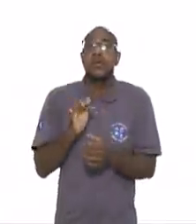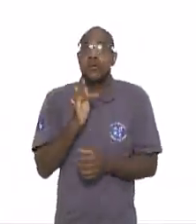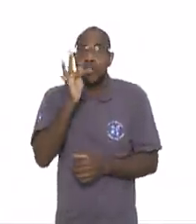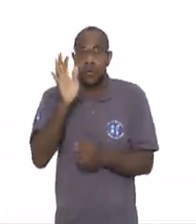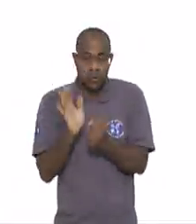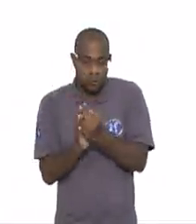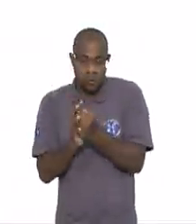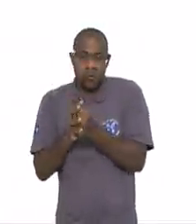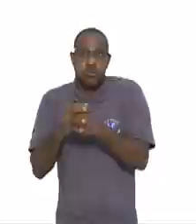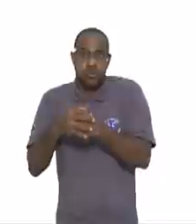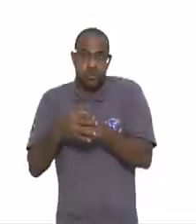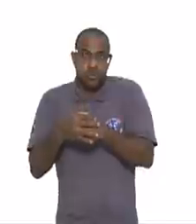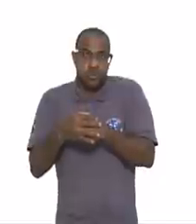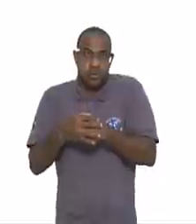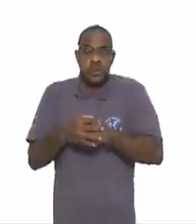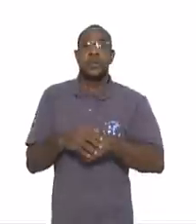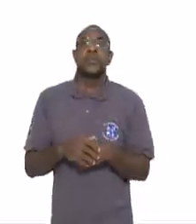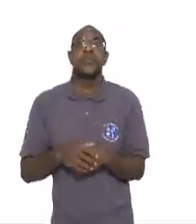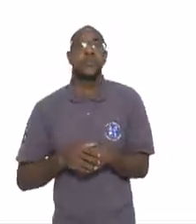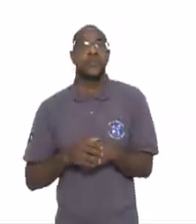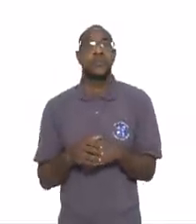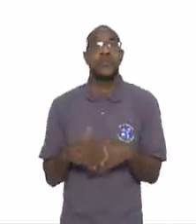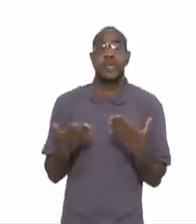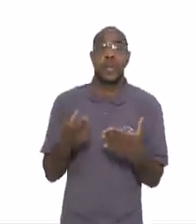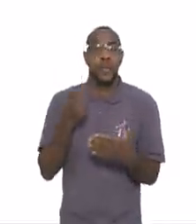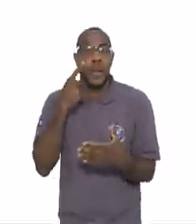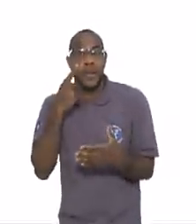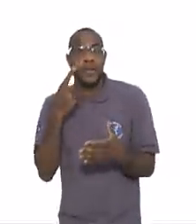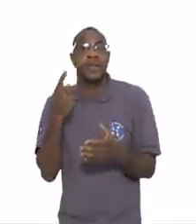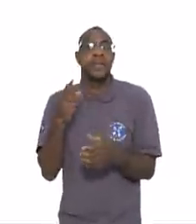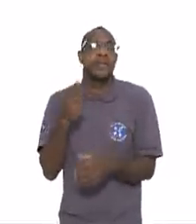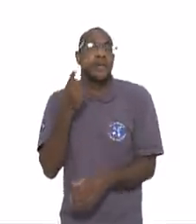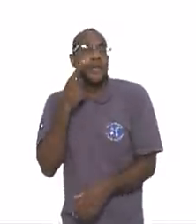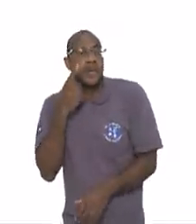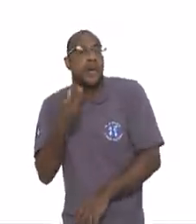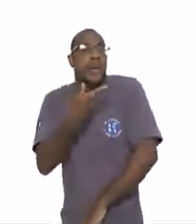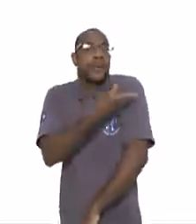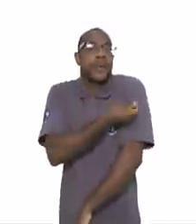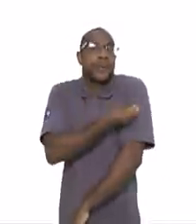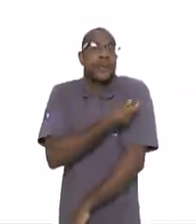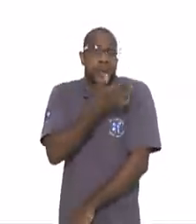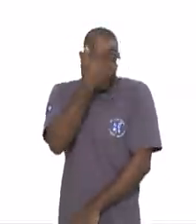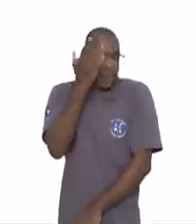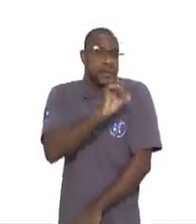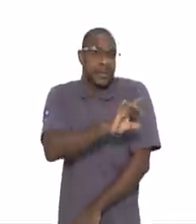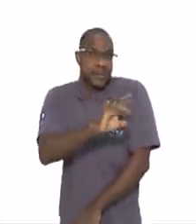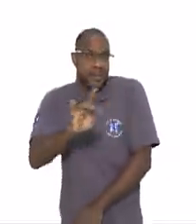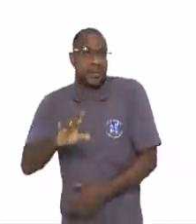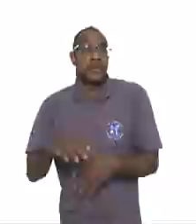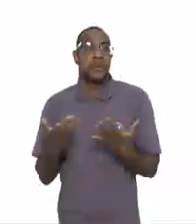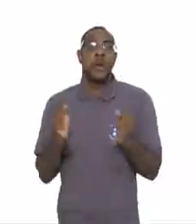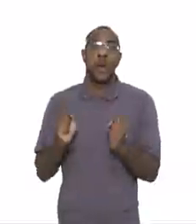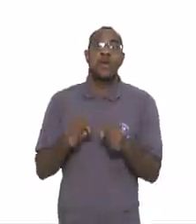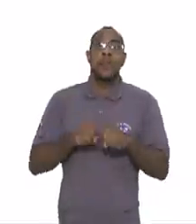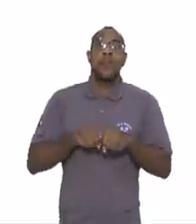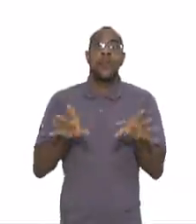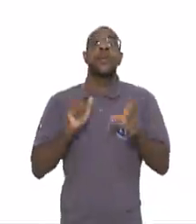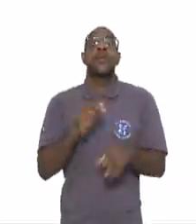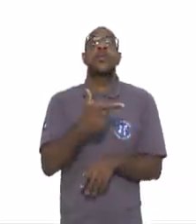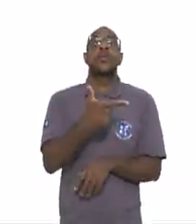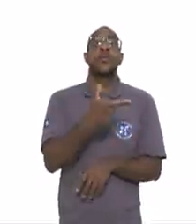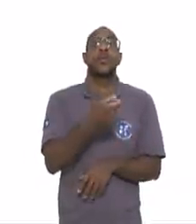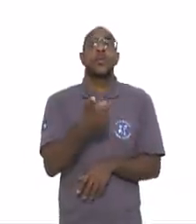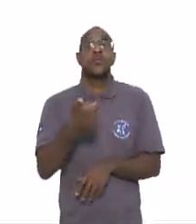seres humanos no segundo semestre deste ano, podendo originar uma vacina no segundo semestre de 2021. A Sanofi entra